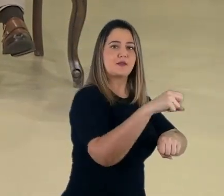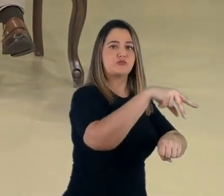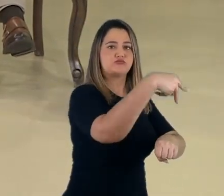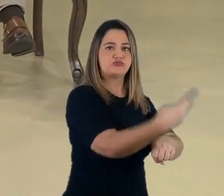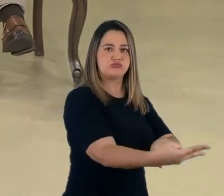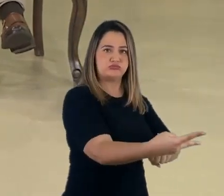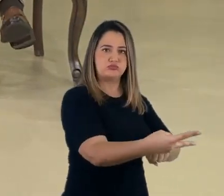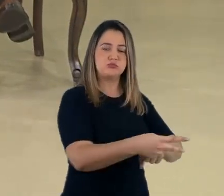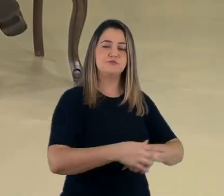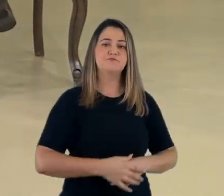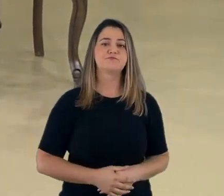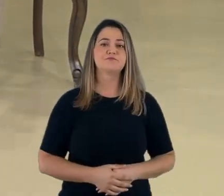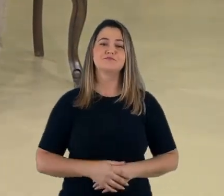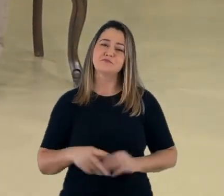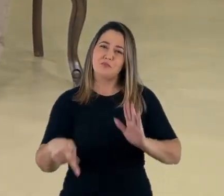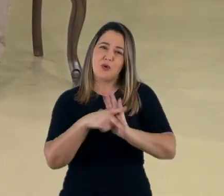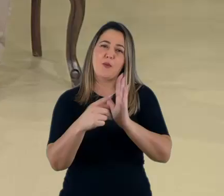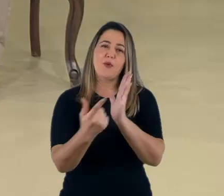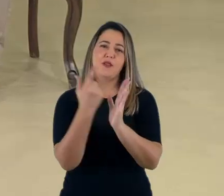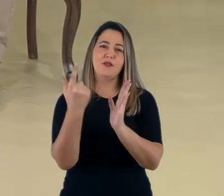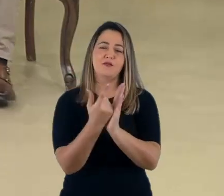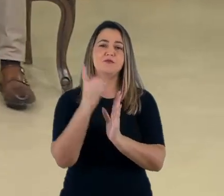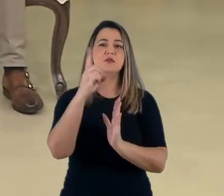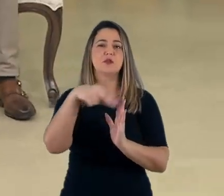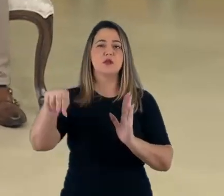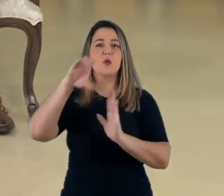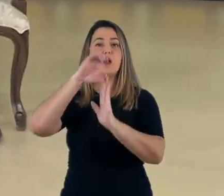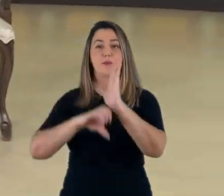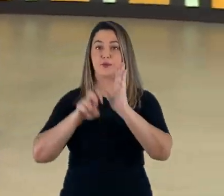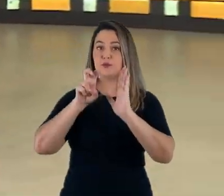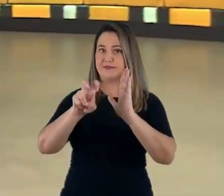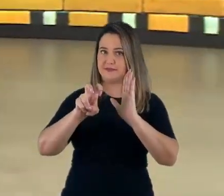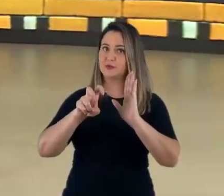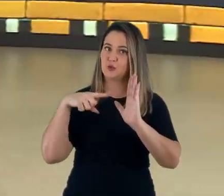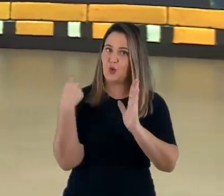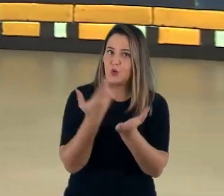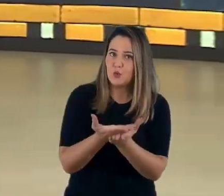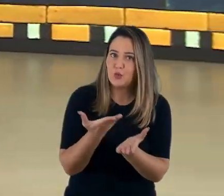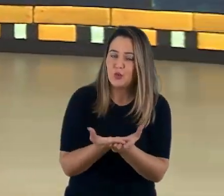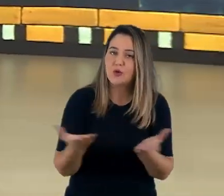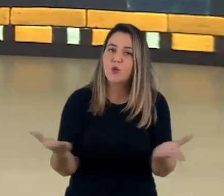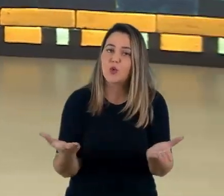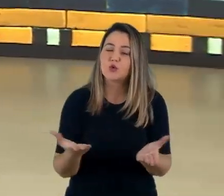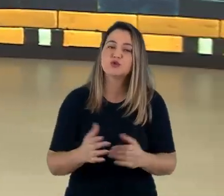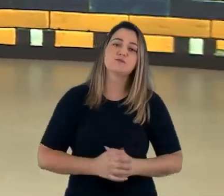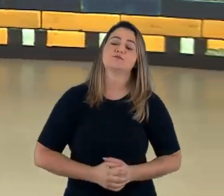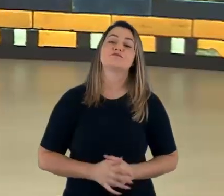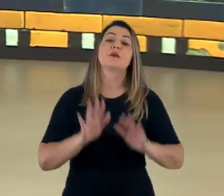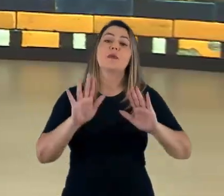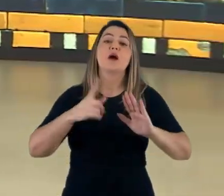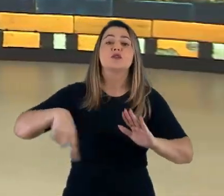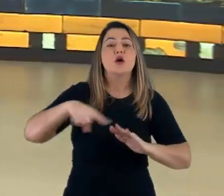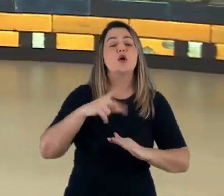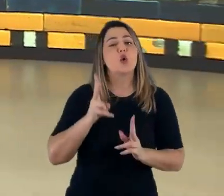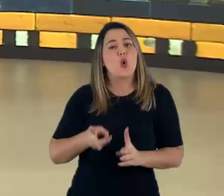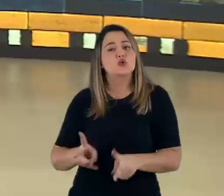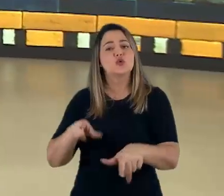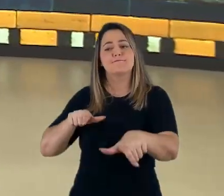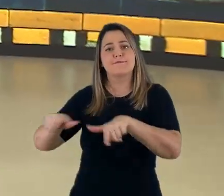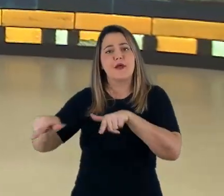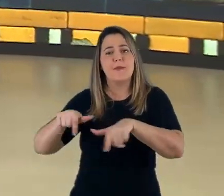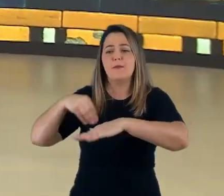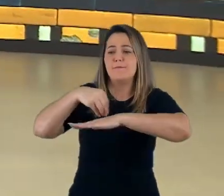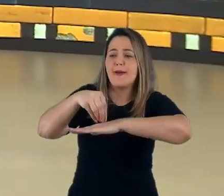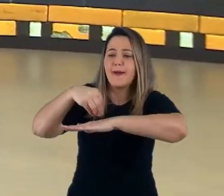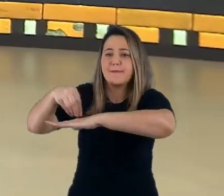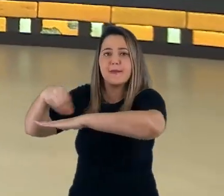no programa de hoje. Mas a arqueologia surpreende muitas vezes em relação à Bíblia Sagrada, favorecendo o